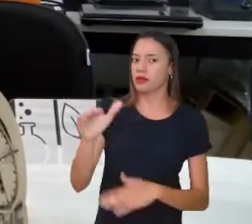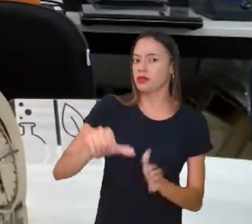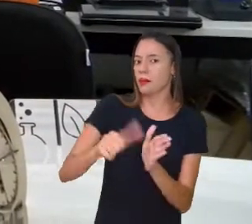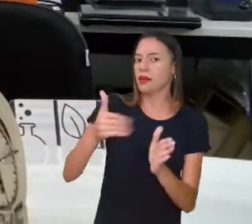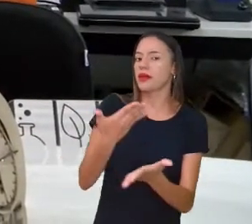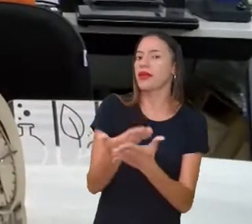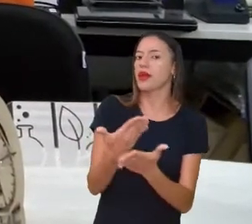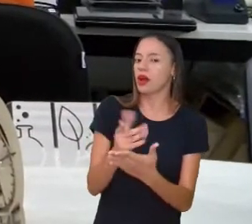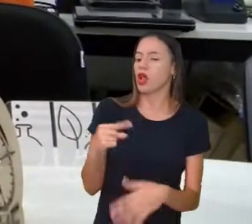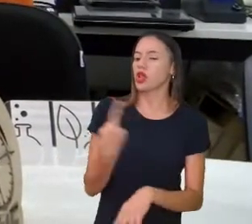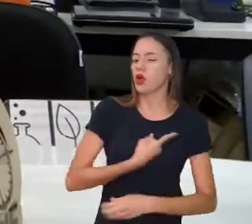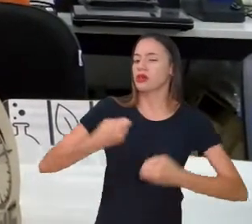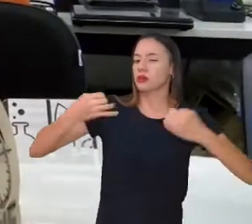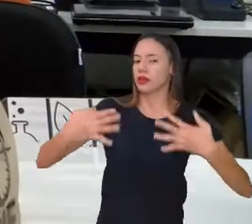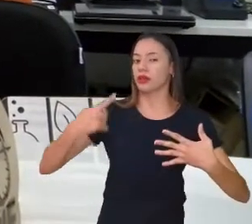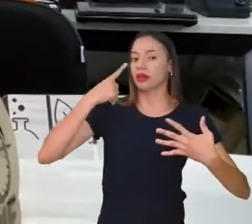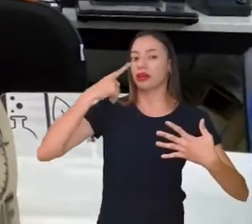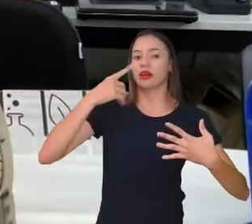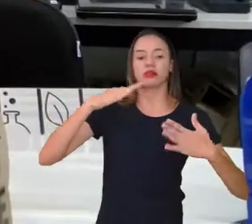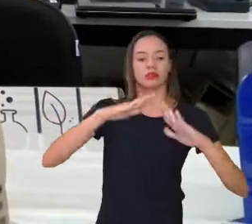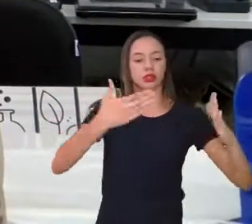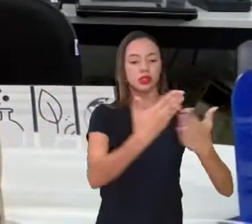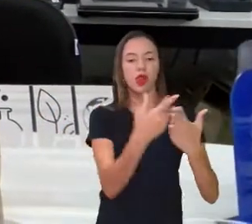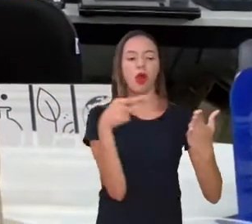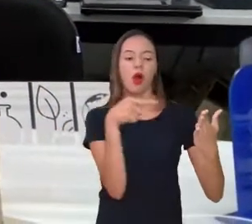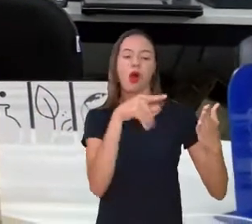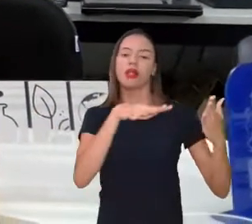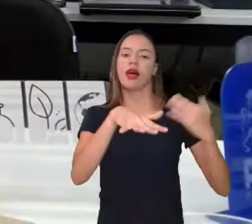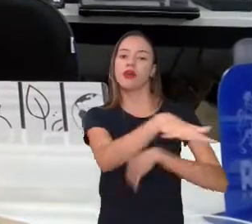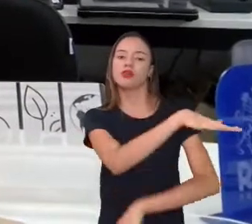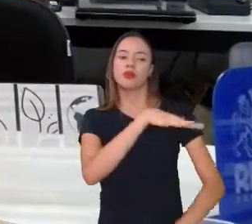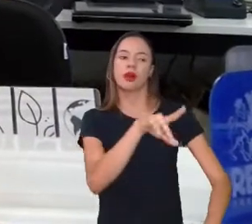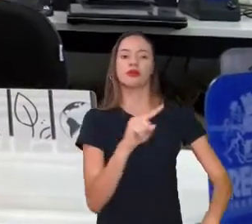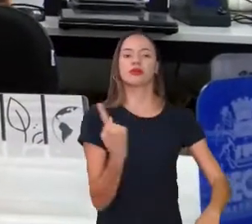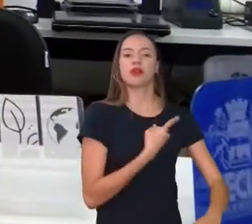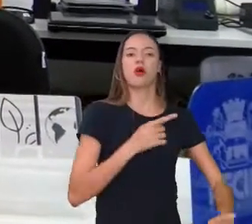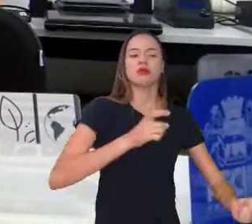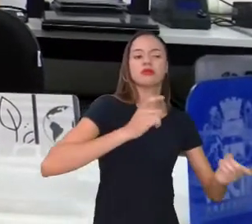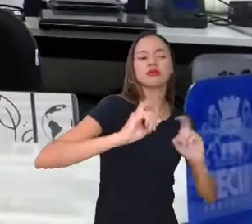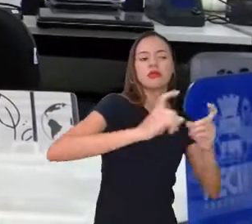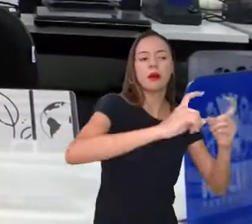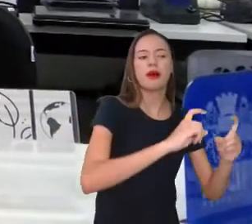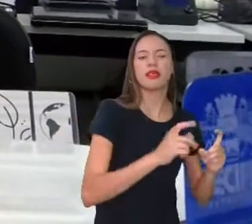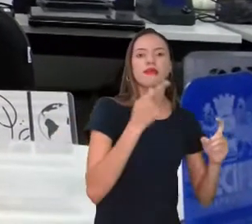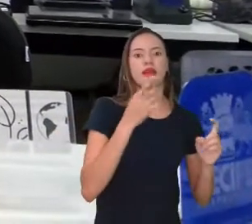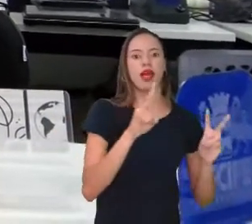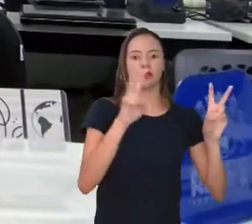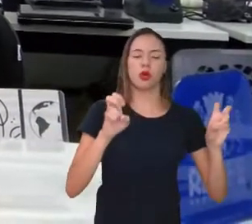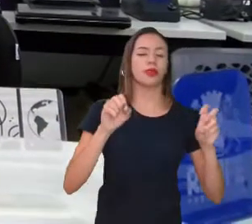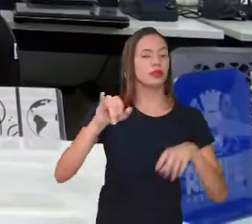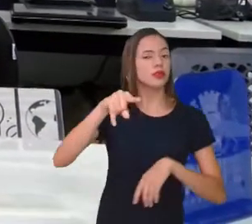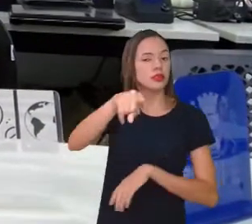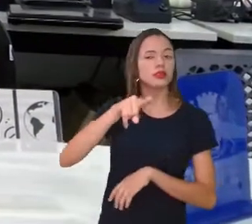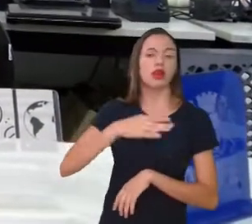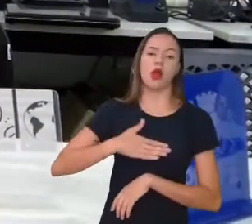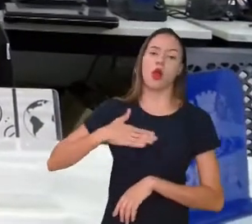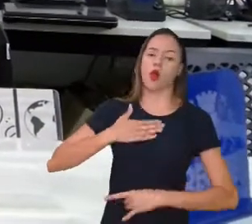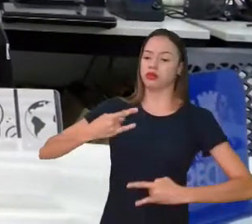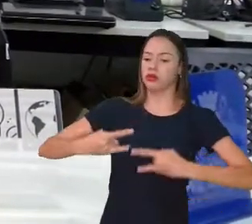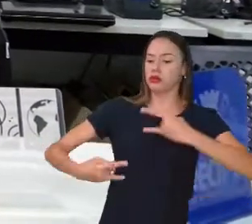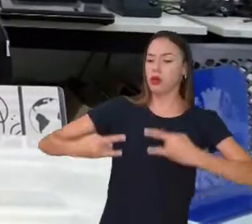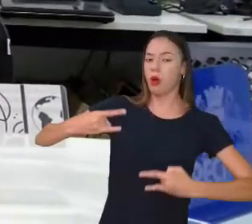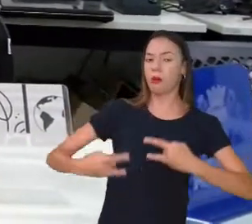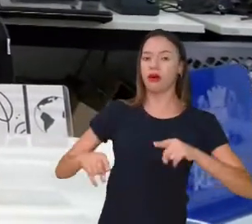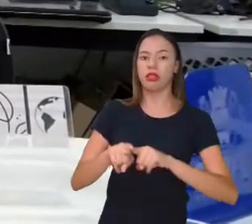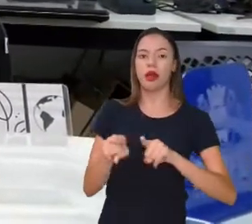aula, a escola é que é o lugar da gente debater, da gente trazer essas coisas. Se você gosta de robótica, se você gosta de cultura